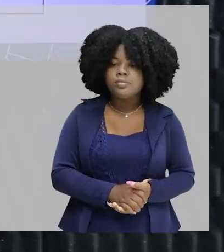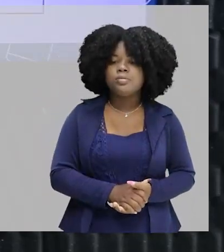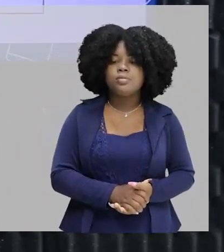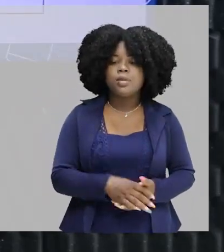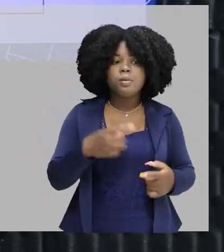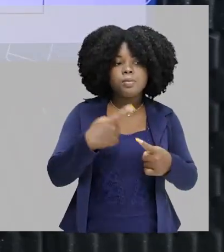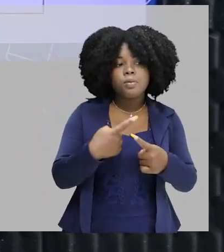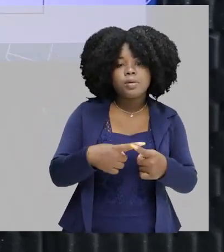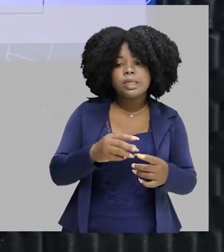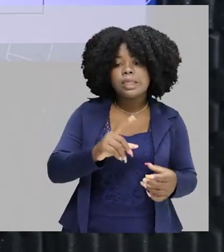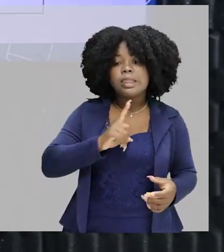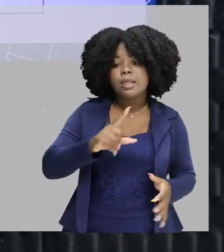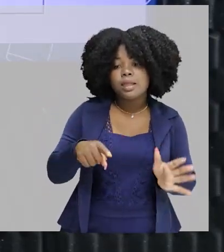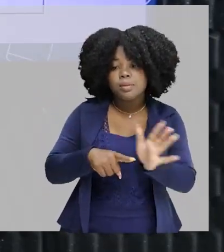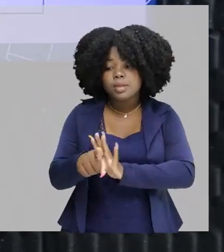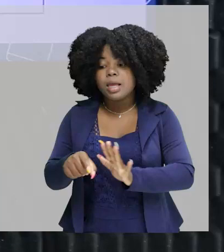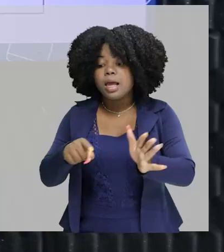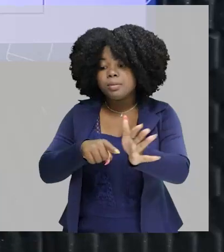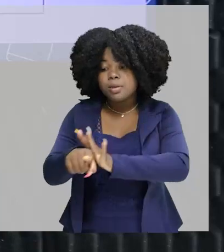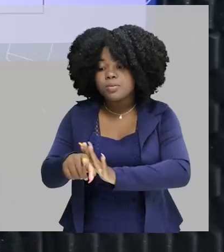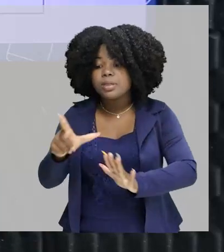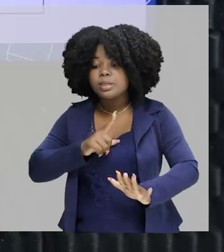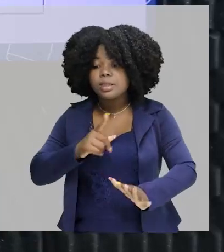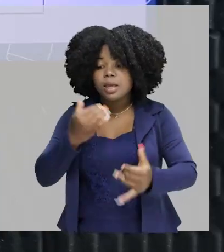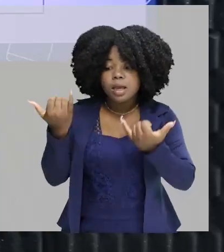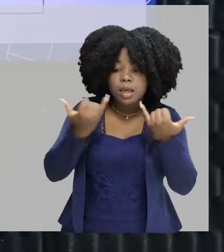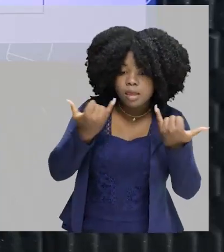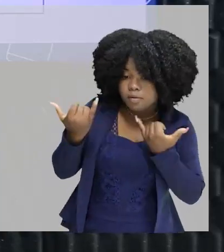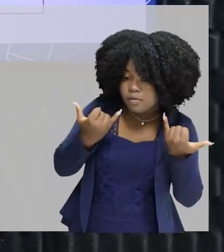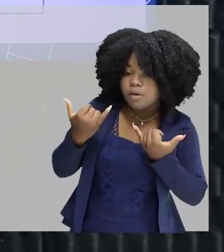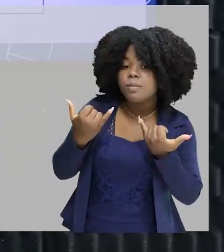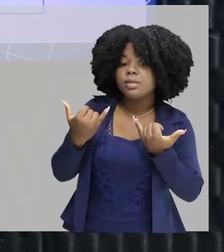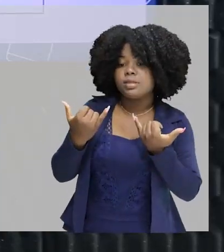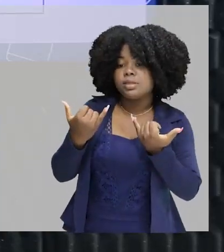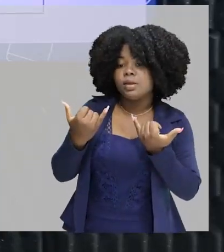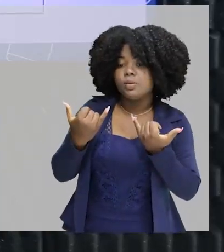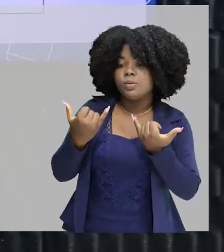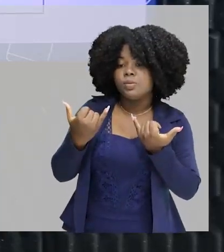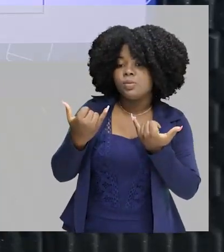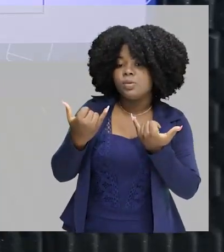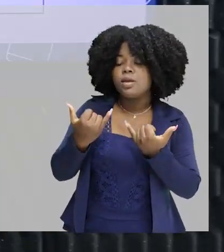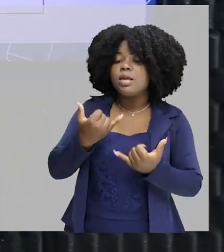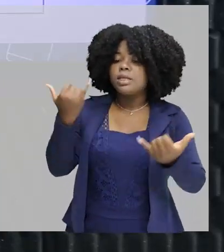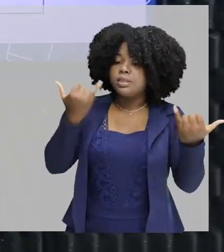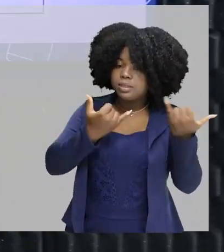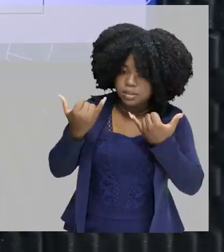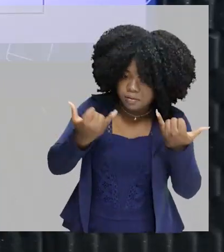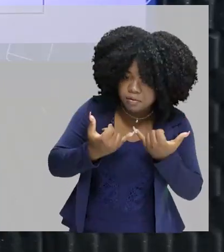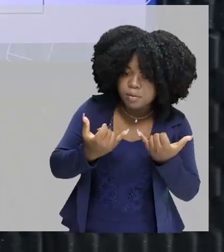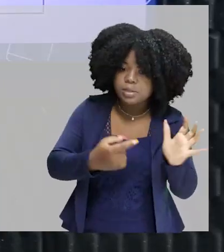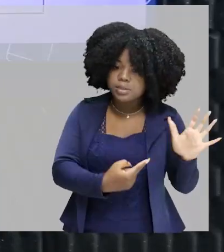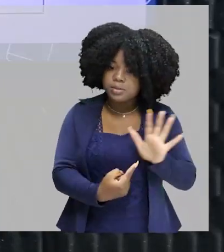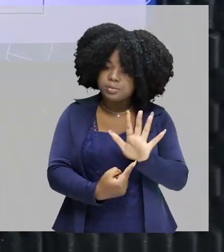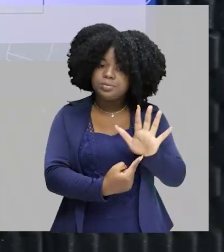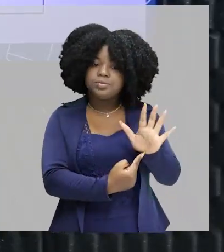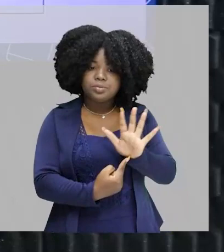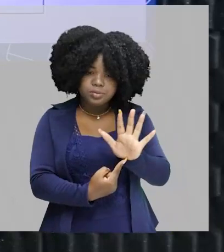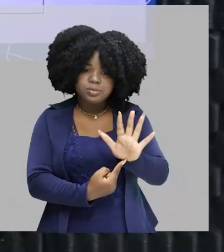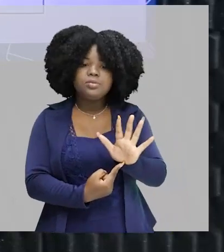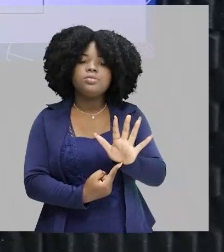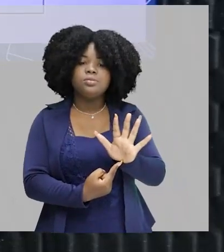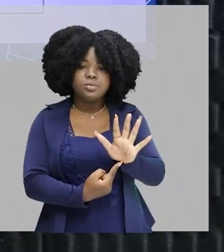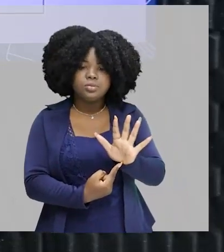vai te apresentar informações. Essas informações são os dados do